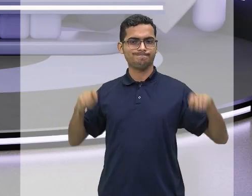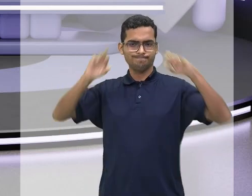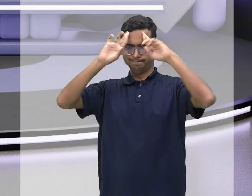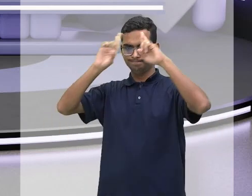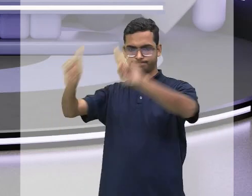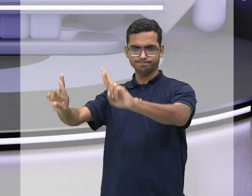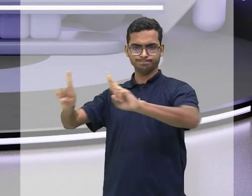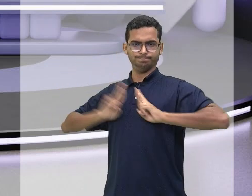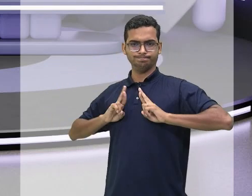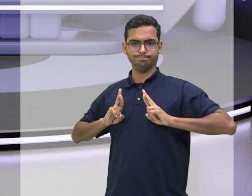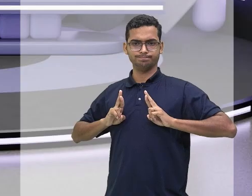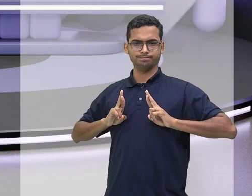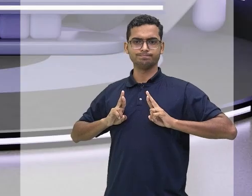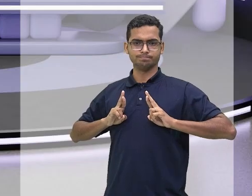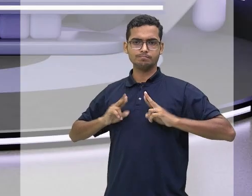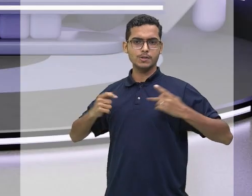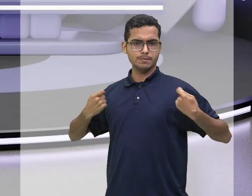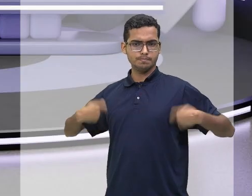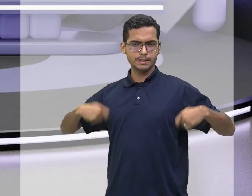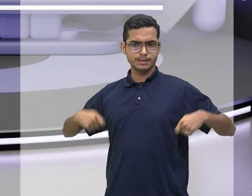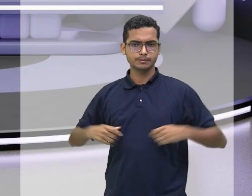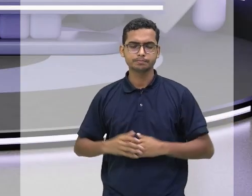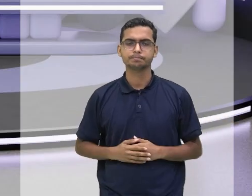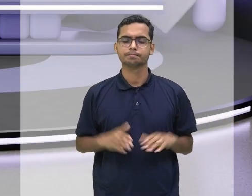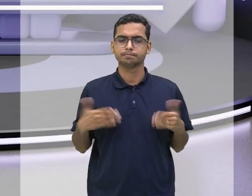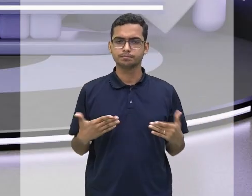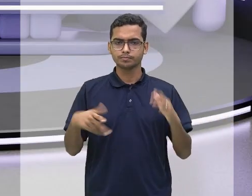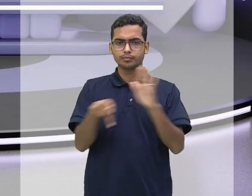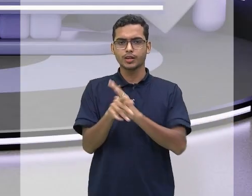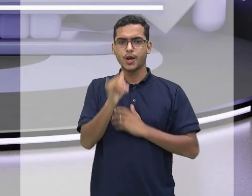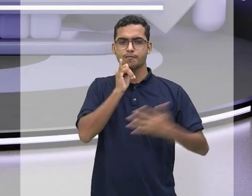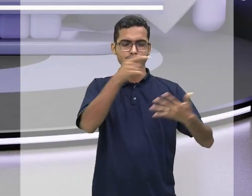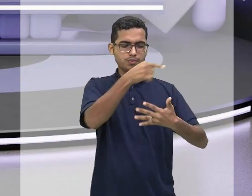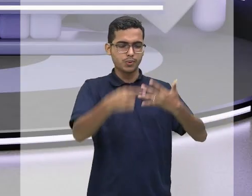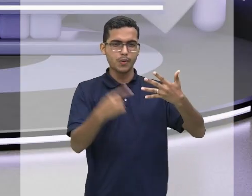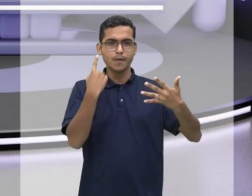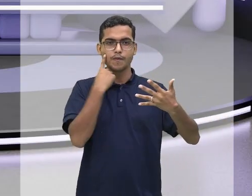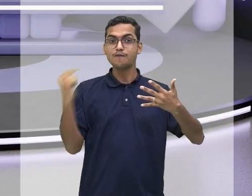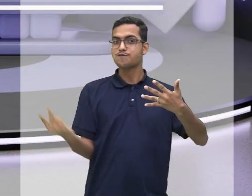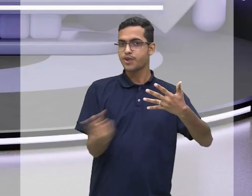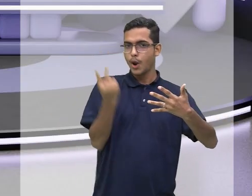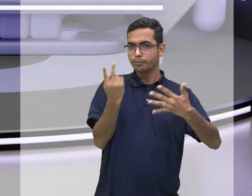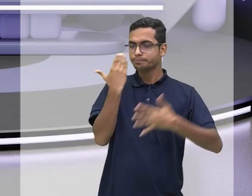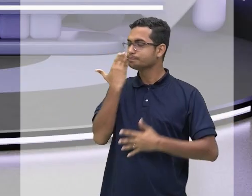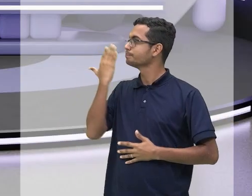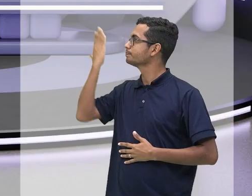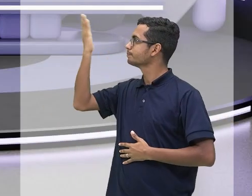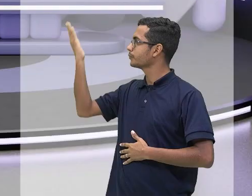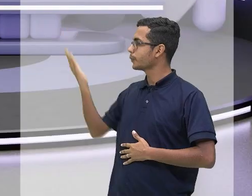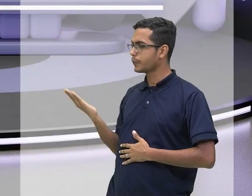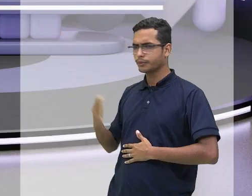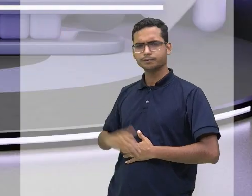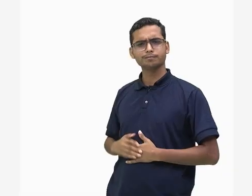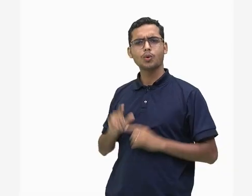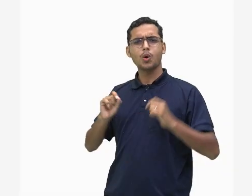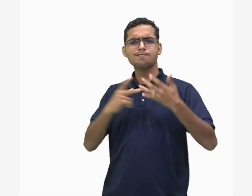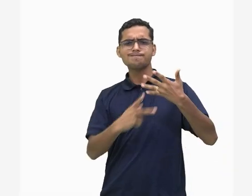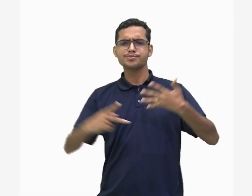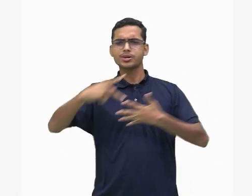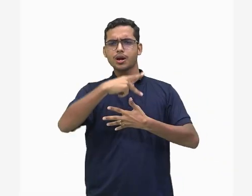exemplos de valores que nós queremos colocar. Mas os valores estão ligados com princípios. E que são